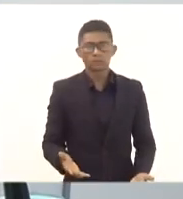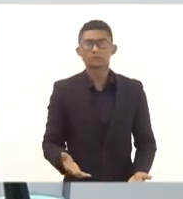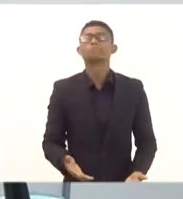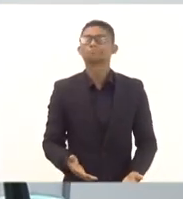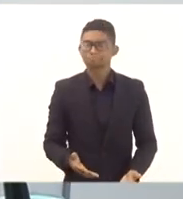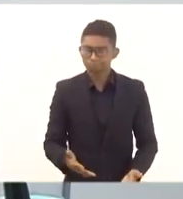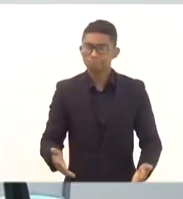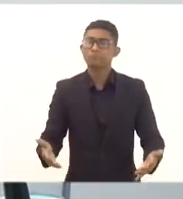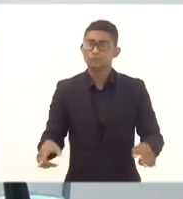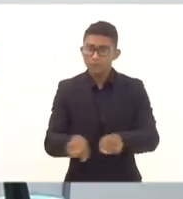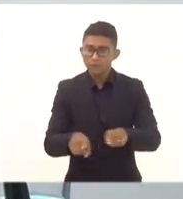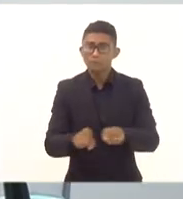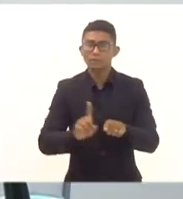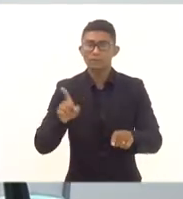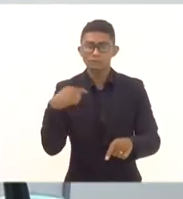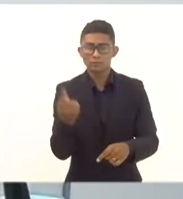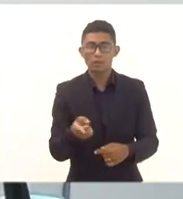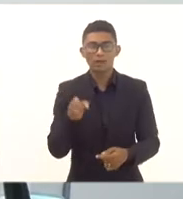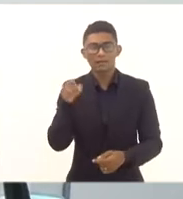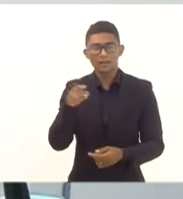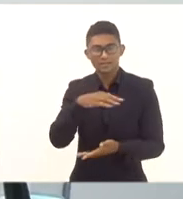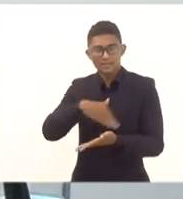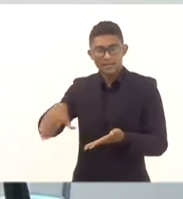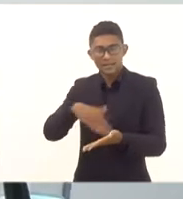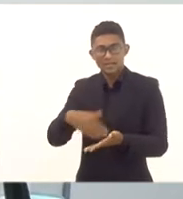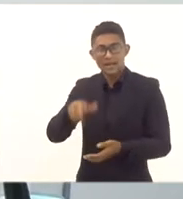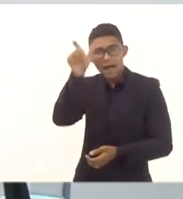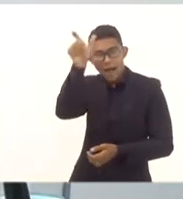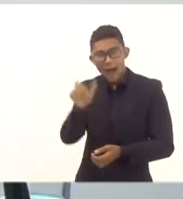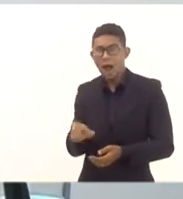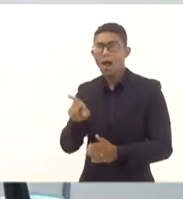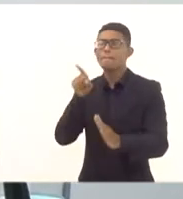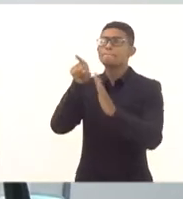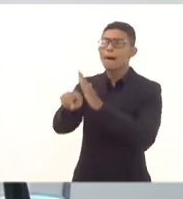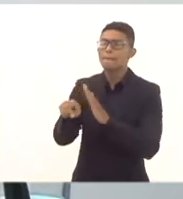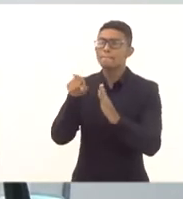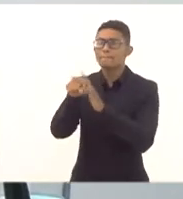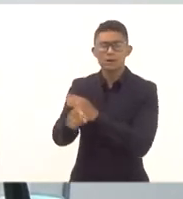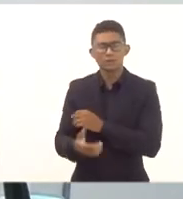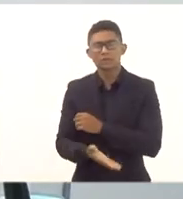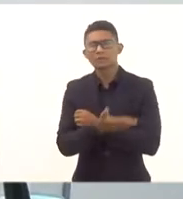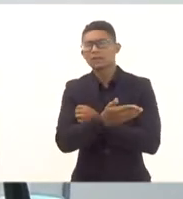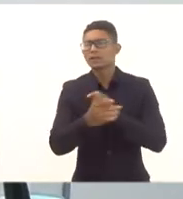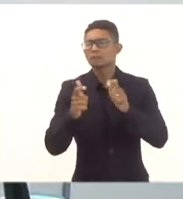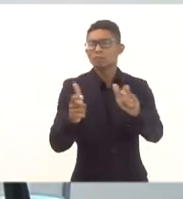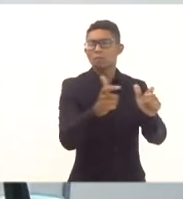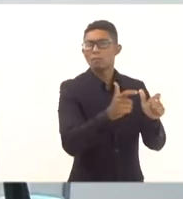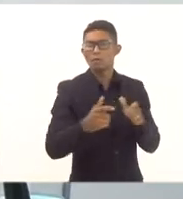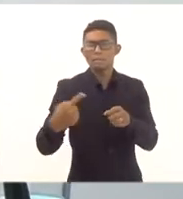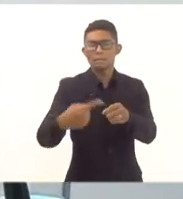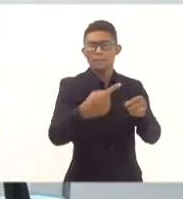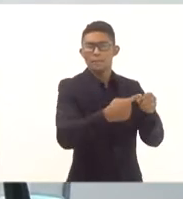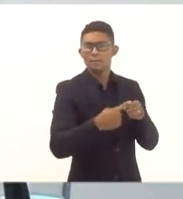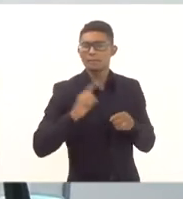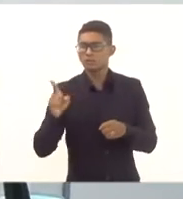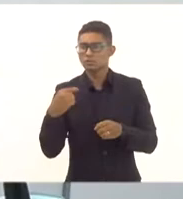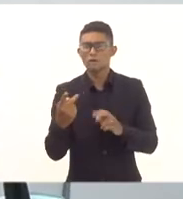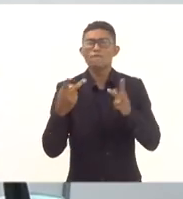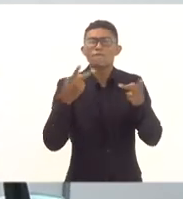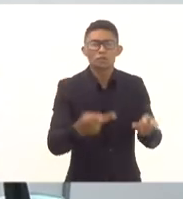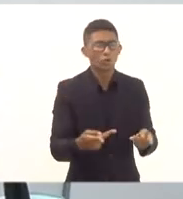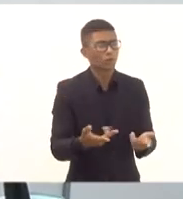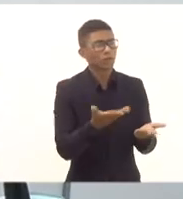relação a cada realidade cada prefeitura que nós podemos visitar e